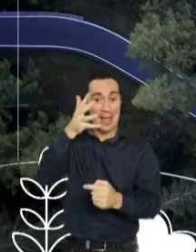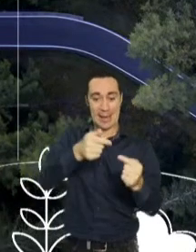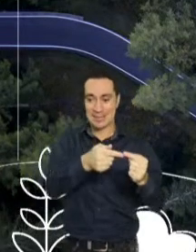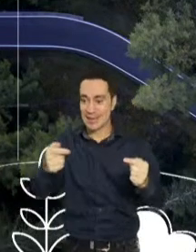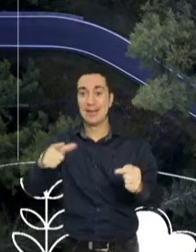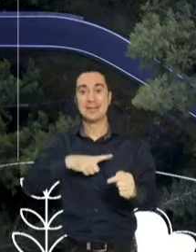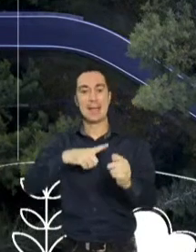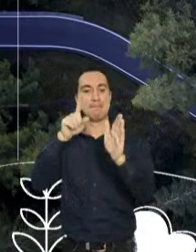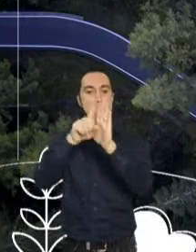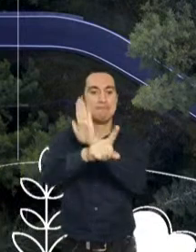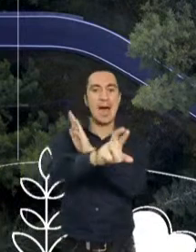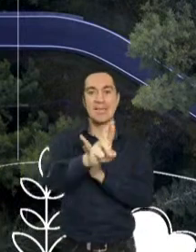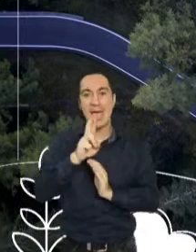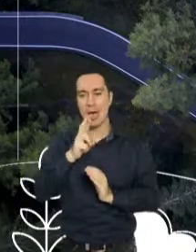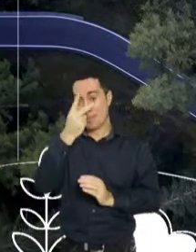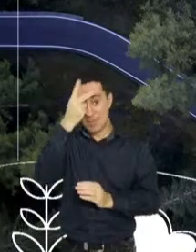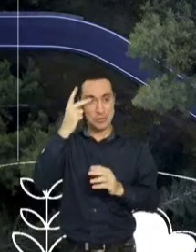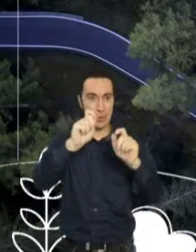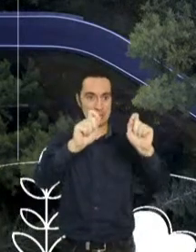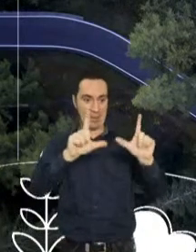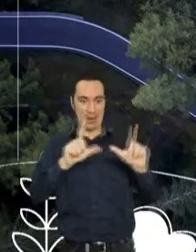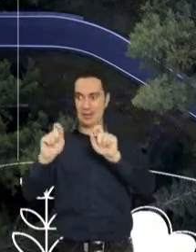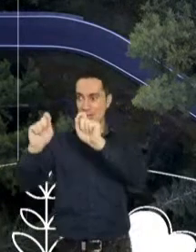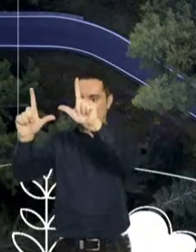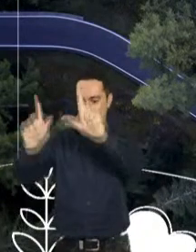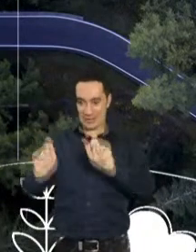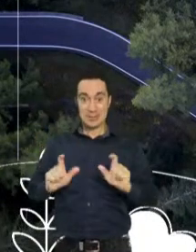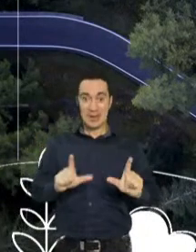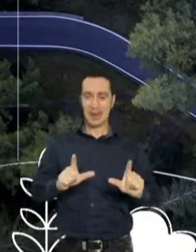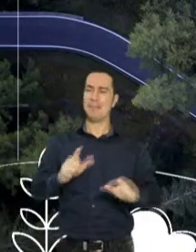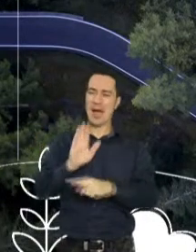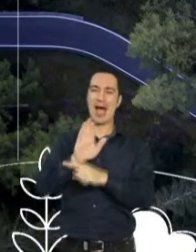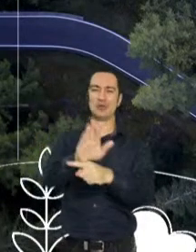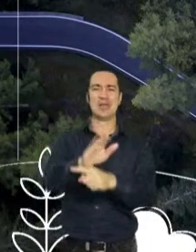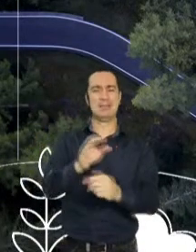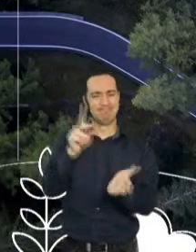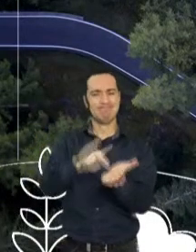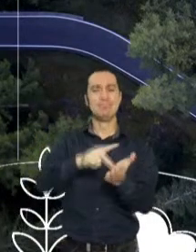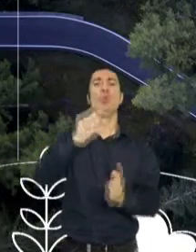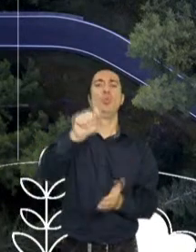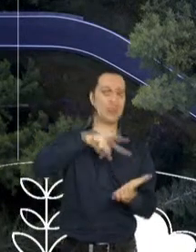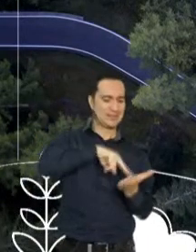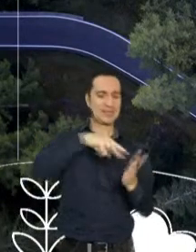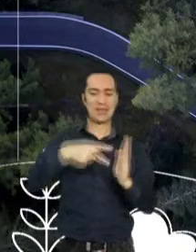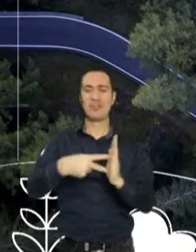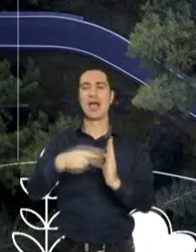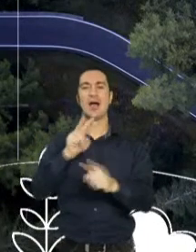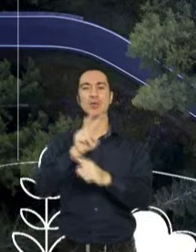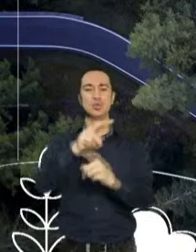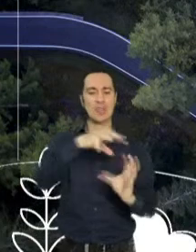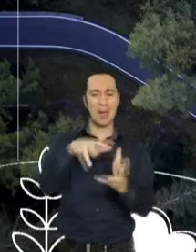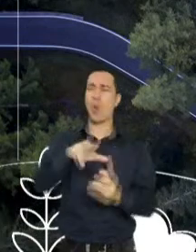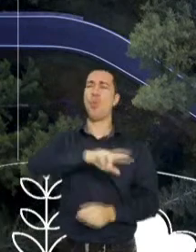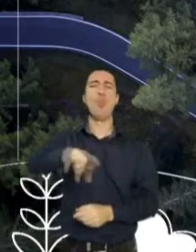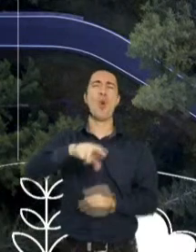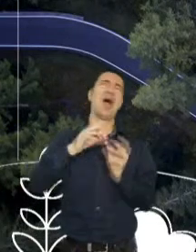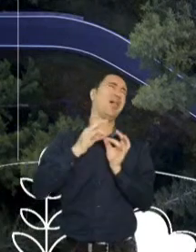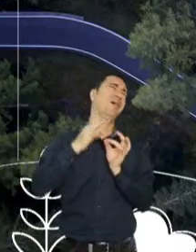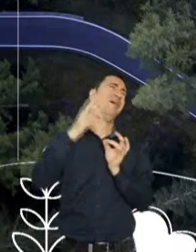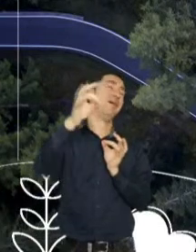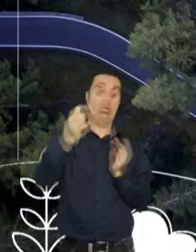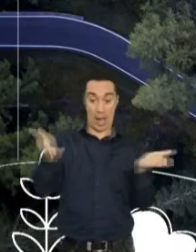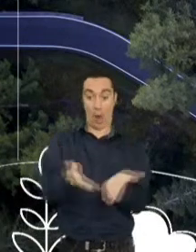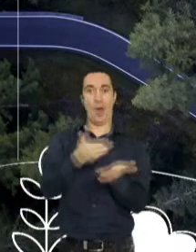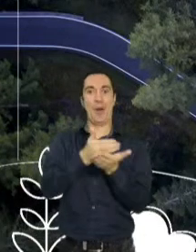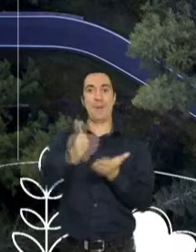Talks, essas vozes que vão reafirmar que a sustentabilidade não é longínqua, é agora